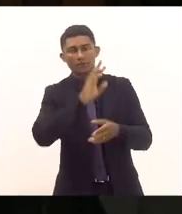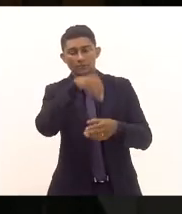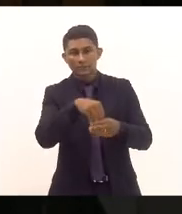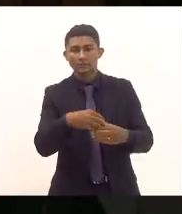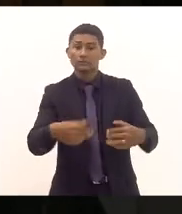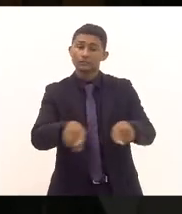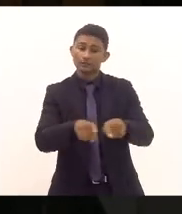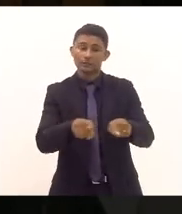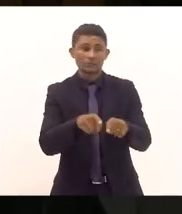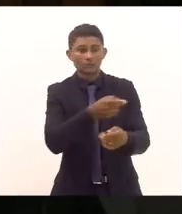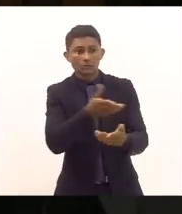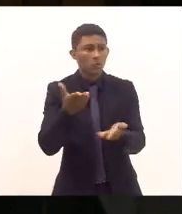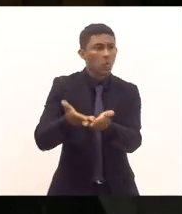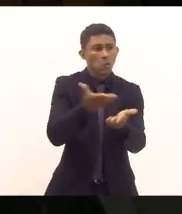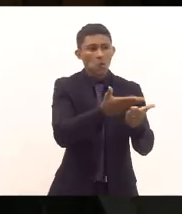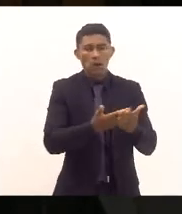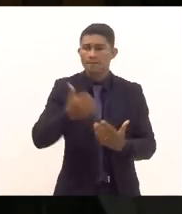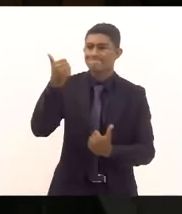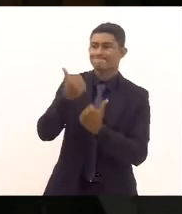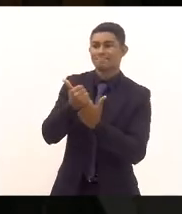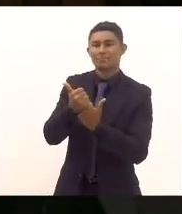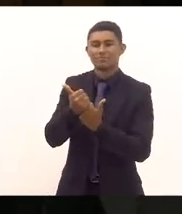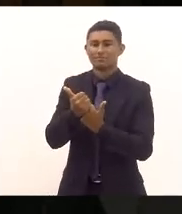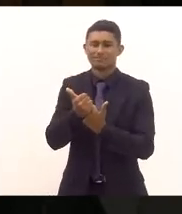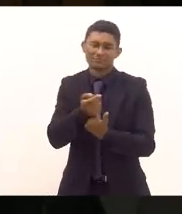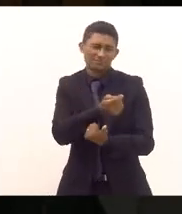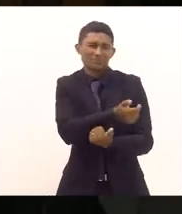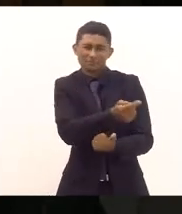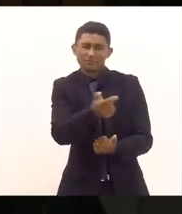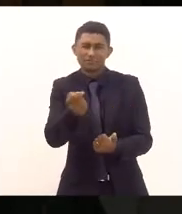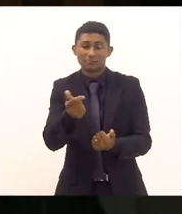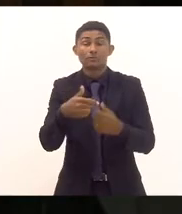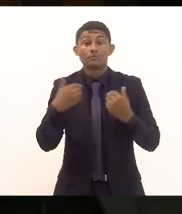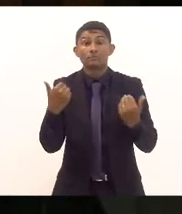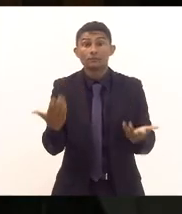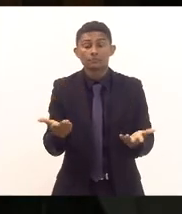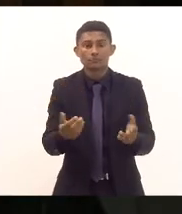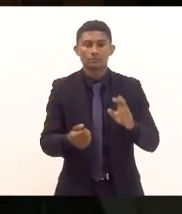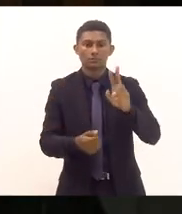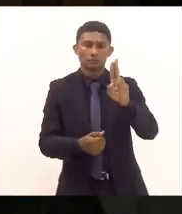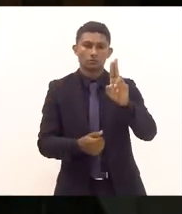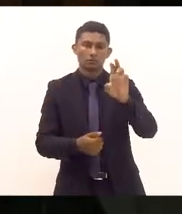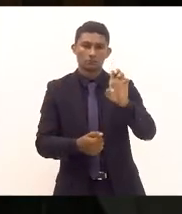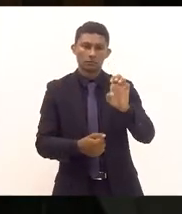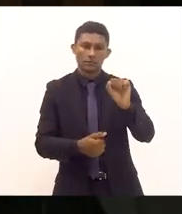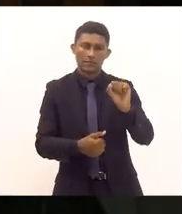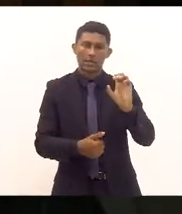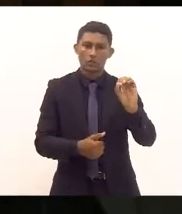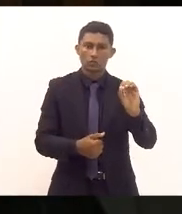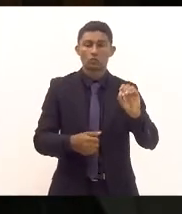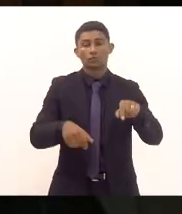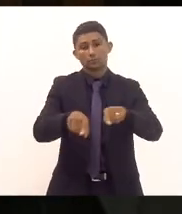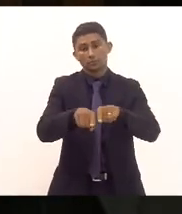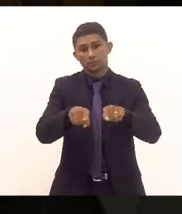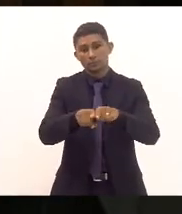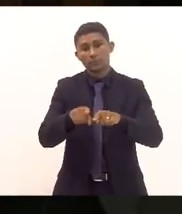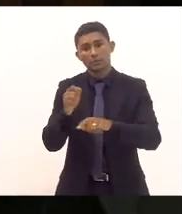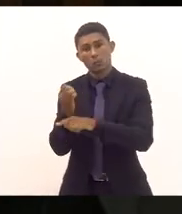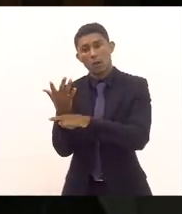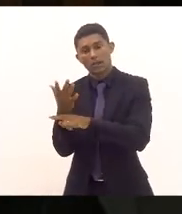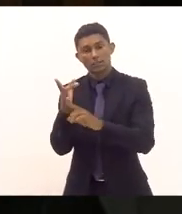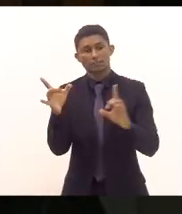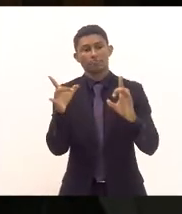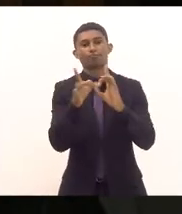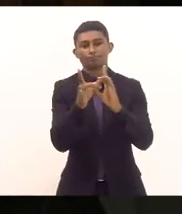de assistência estudantil tão consideram que é essa incorporação da uezo é pela UERJ embora não tenha sido aquele